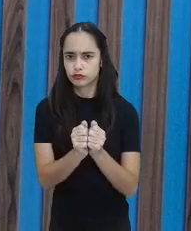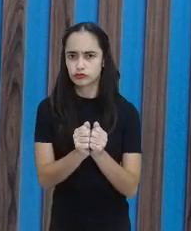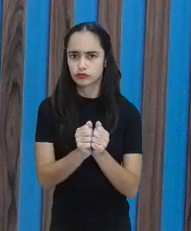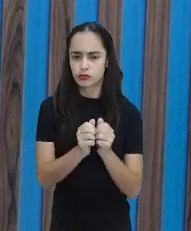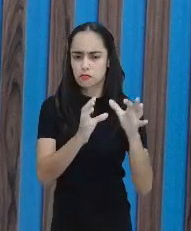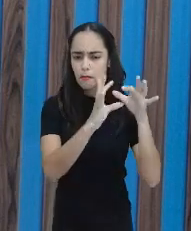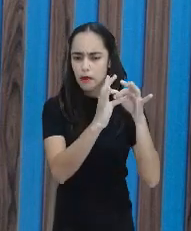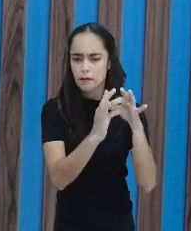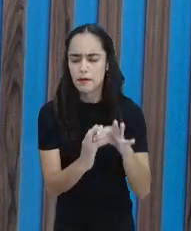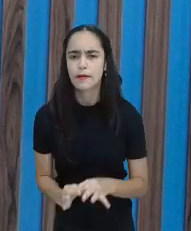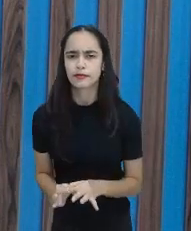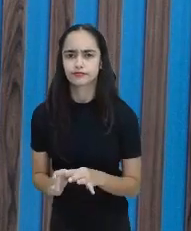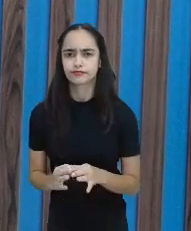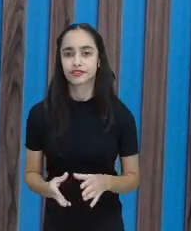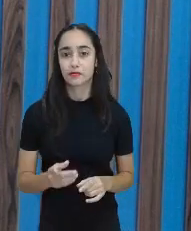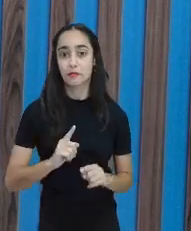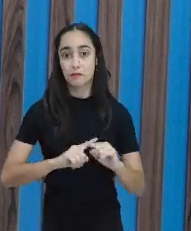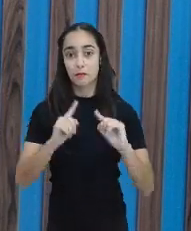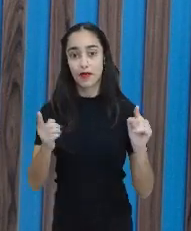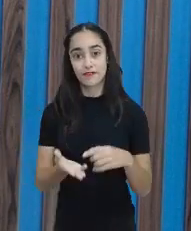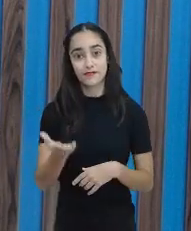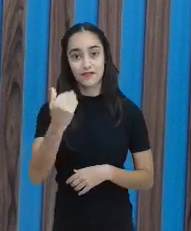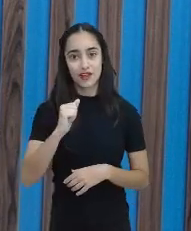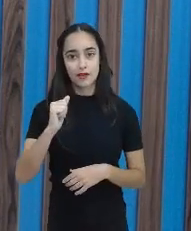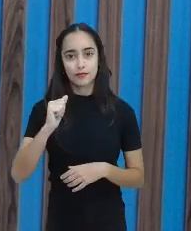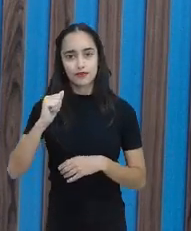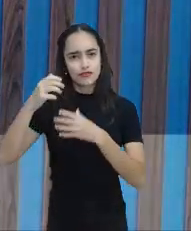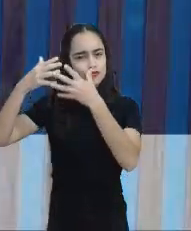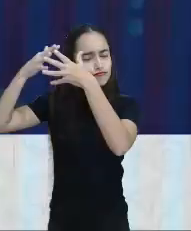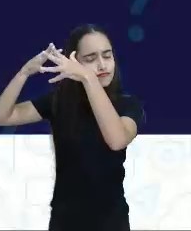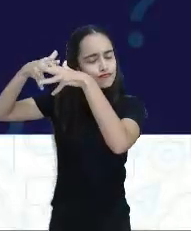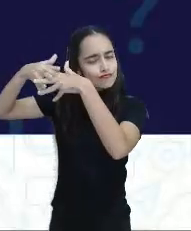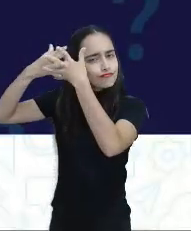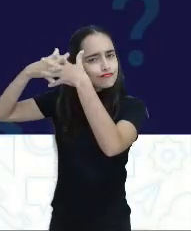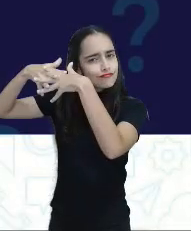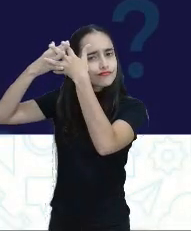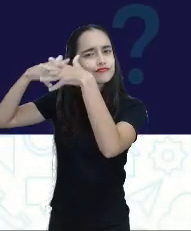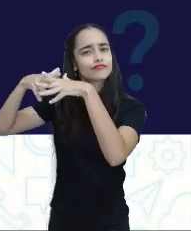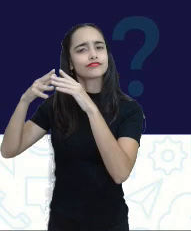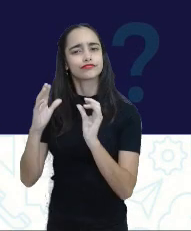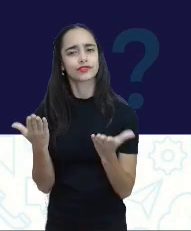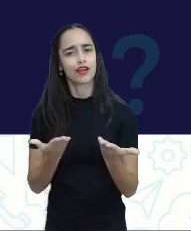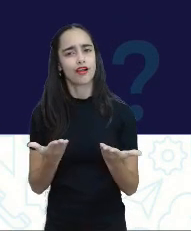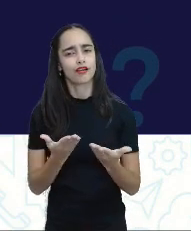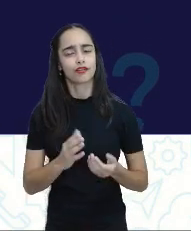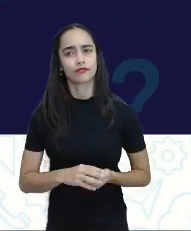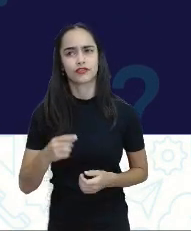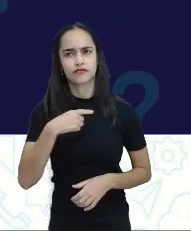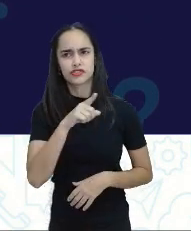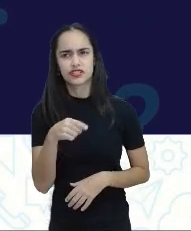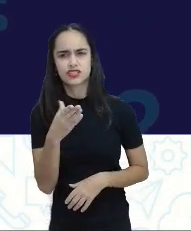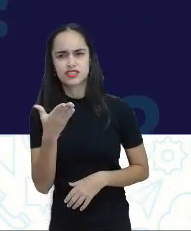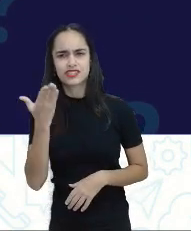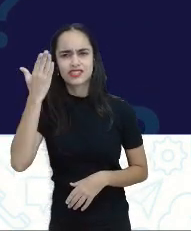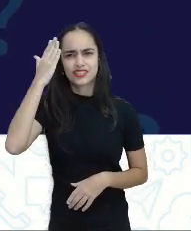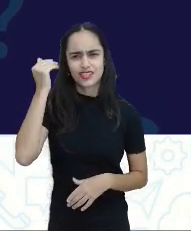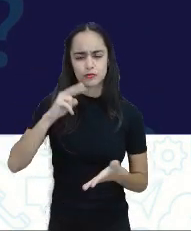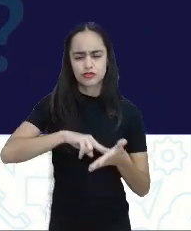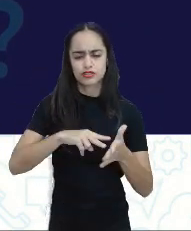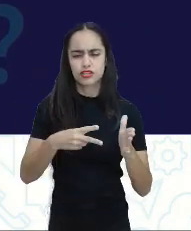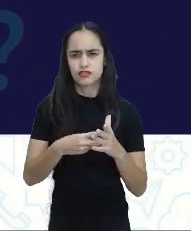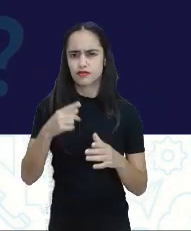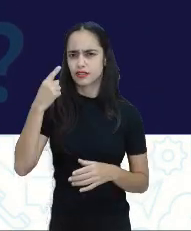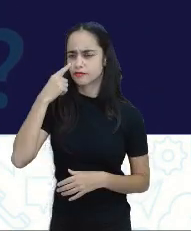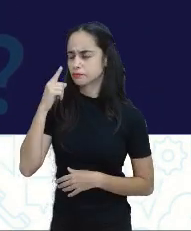Giorgio? Mas vamos embora aqui para uma reflexão inicial. E aí, será que você sabe o que é o Estatuto da